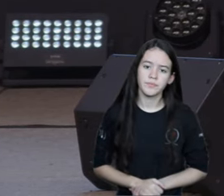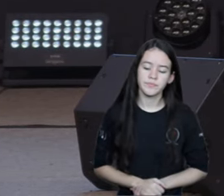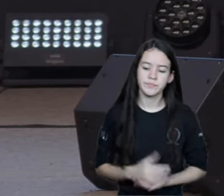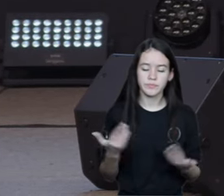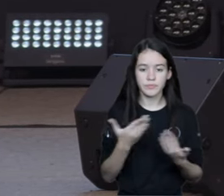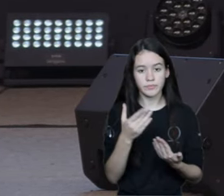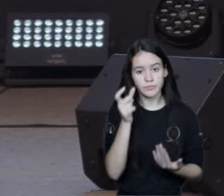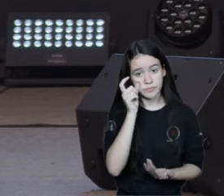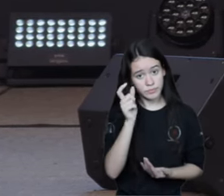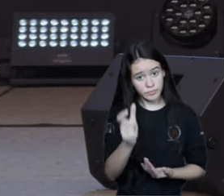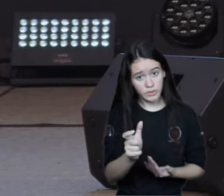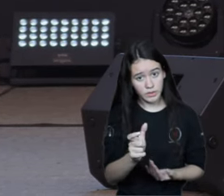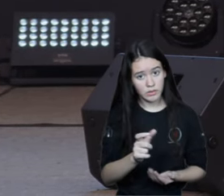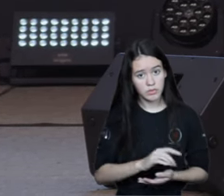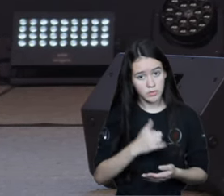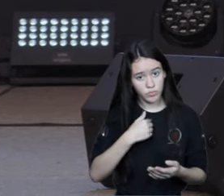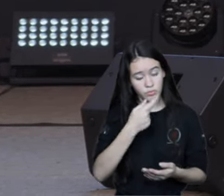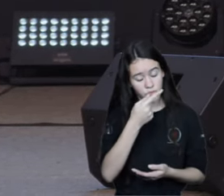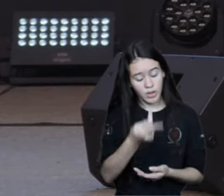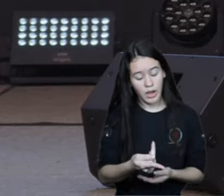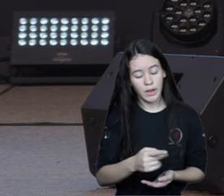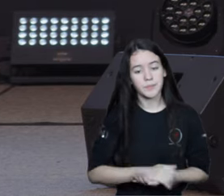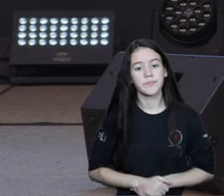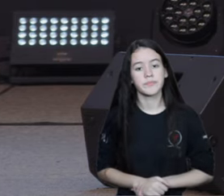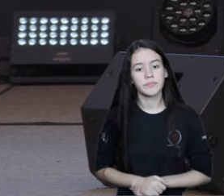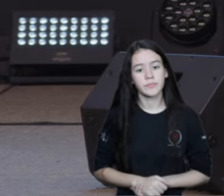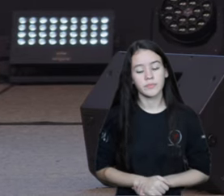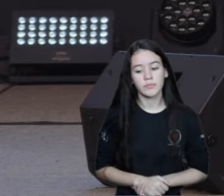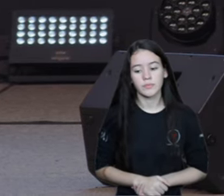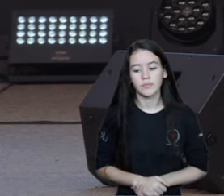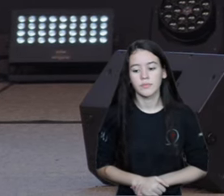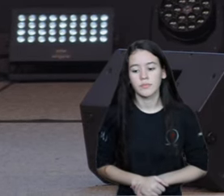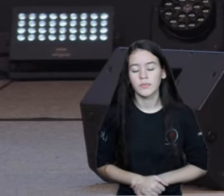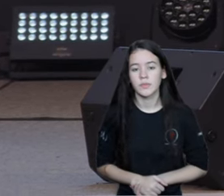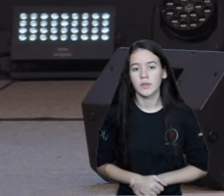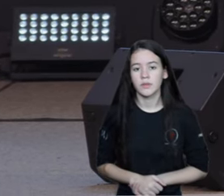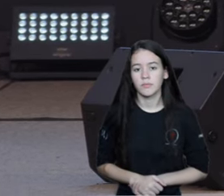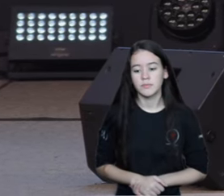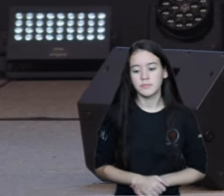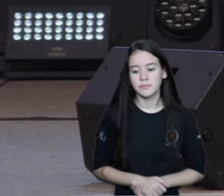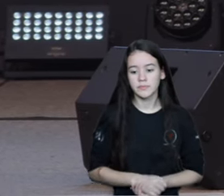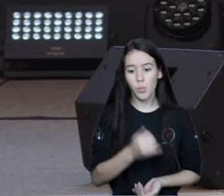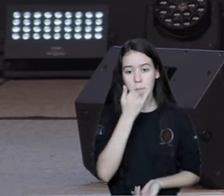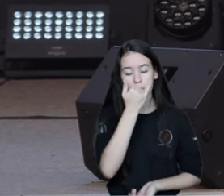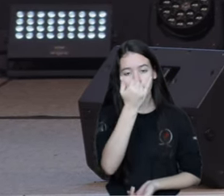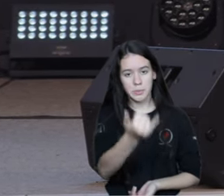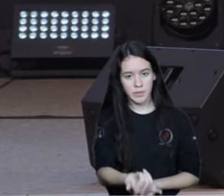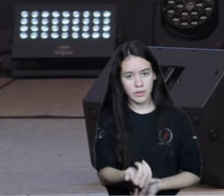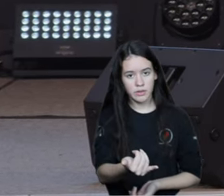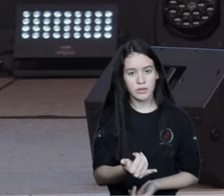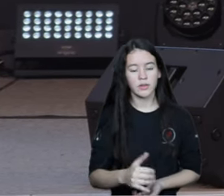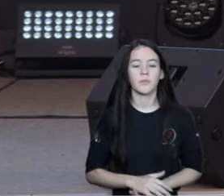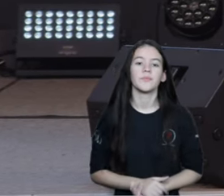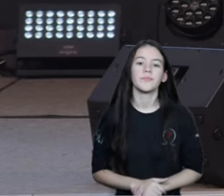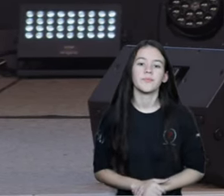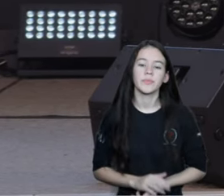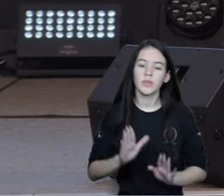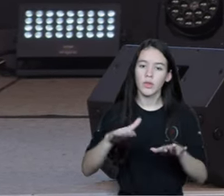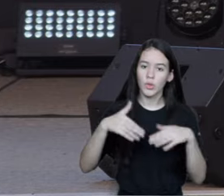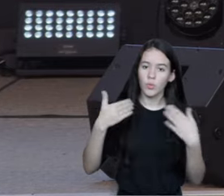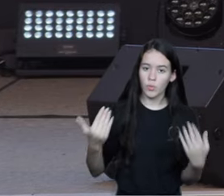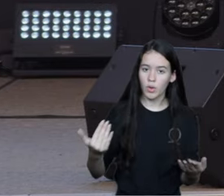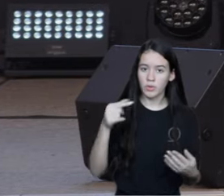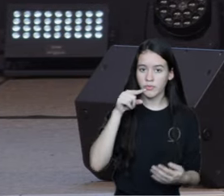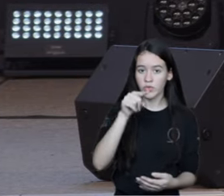agora escute isso que eu vou te falar Considere isso que eu vou te falar sobre a questão do Perdão quando